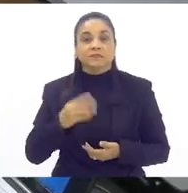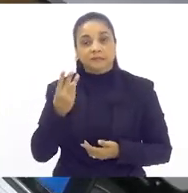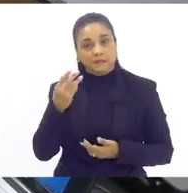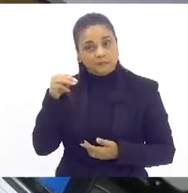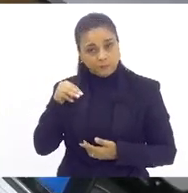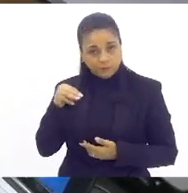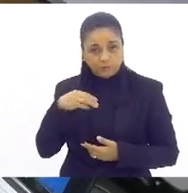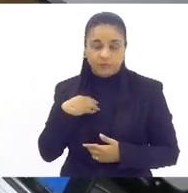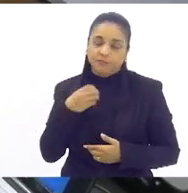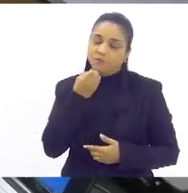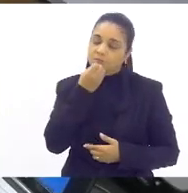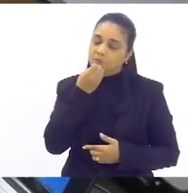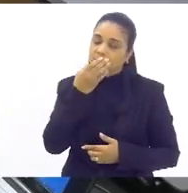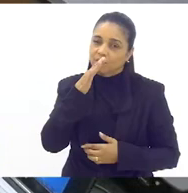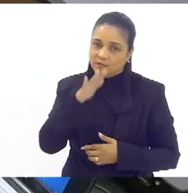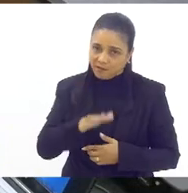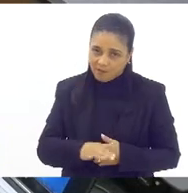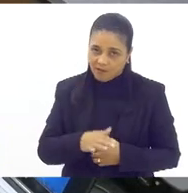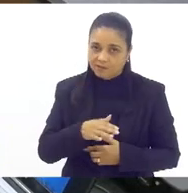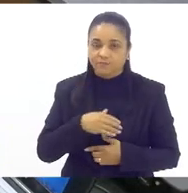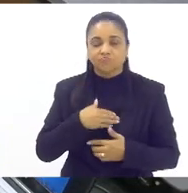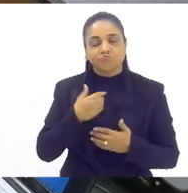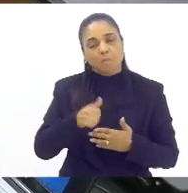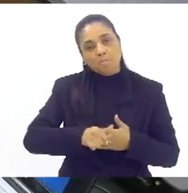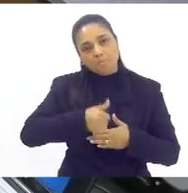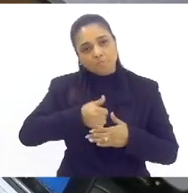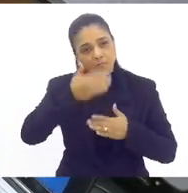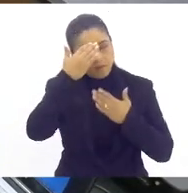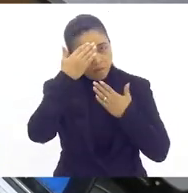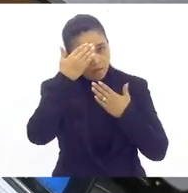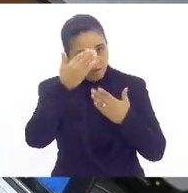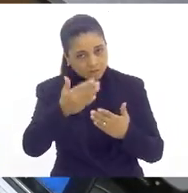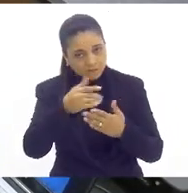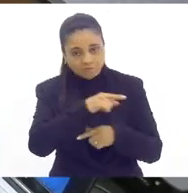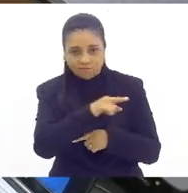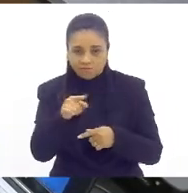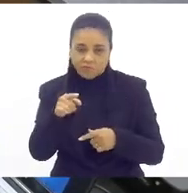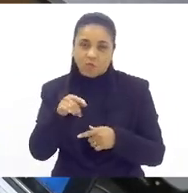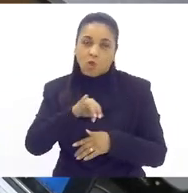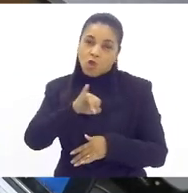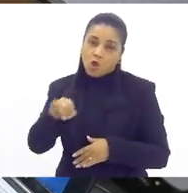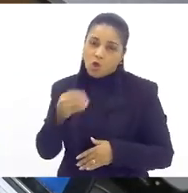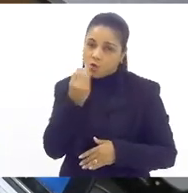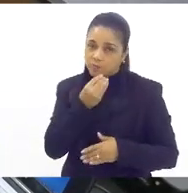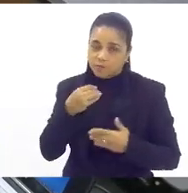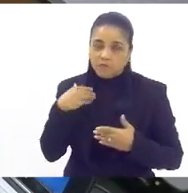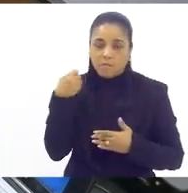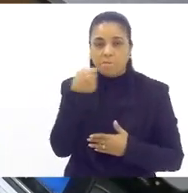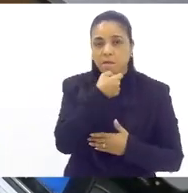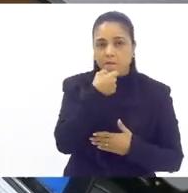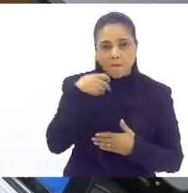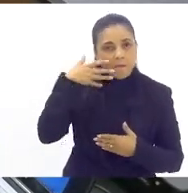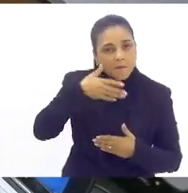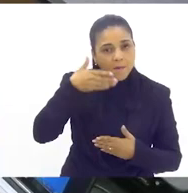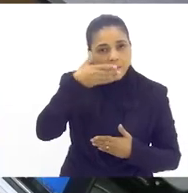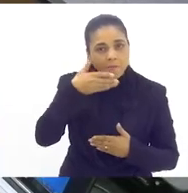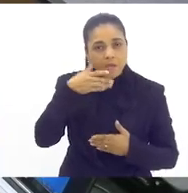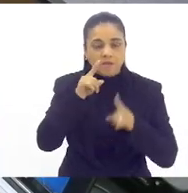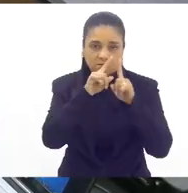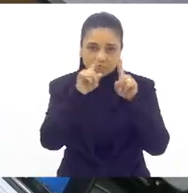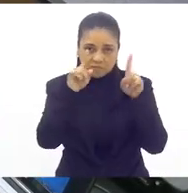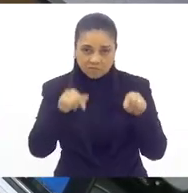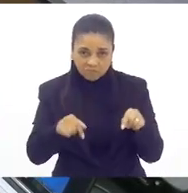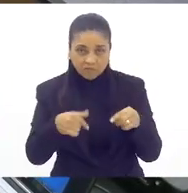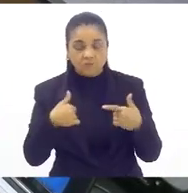Boa tarde primeiro agradecer né por vocês estarem dando esse espaço de fala para nós servidores